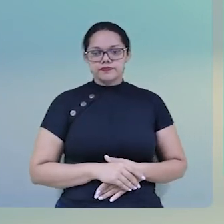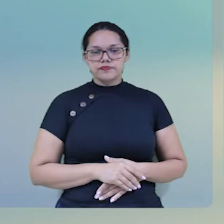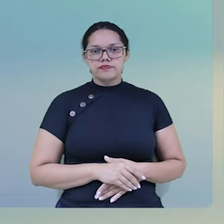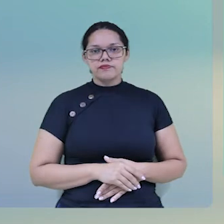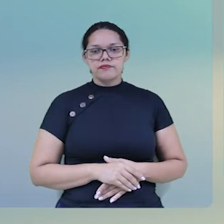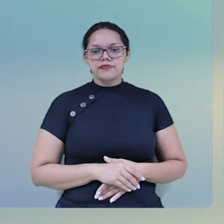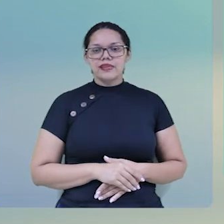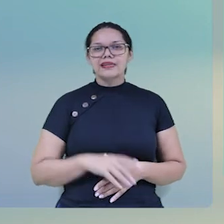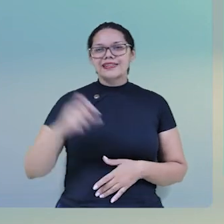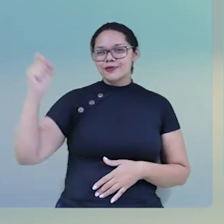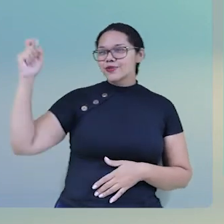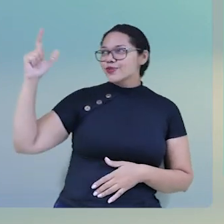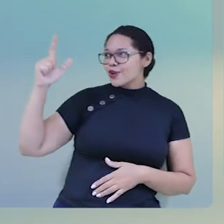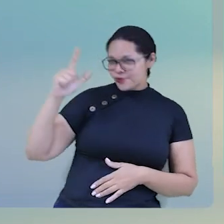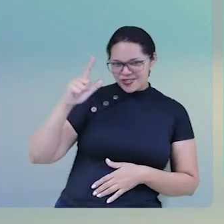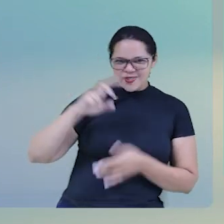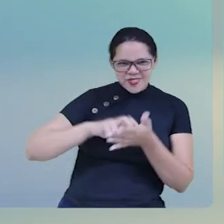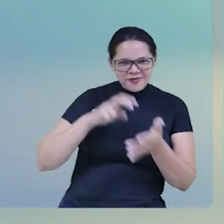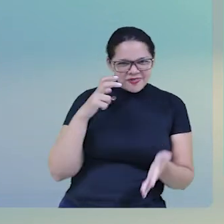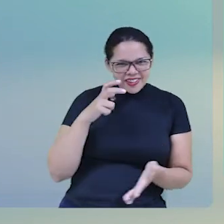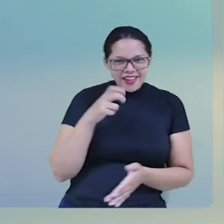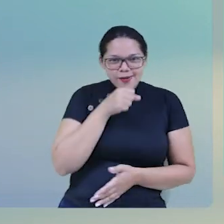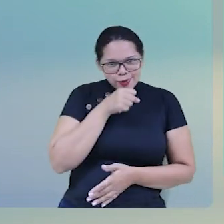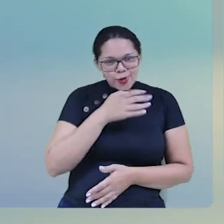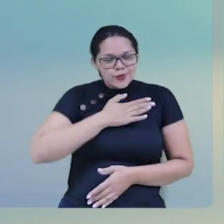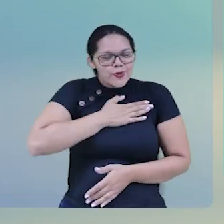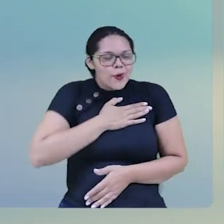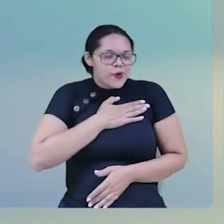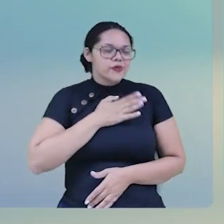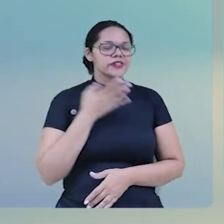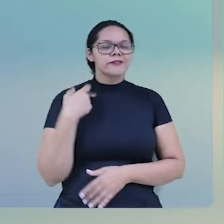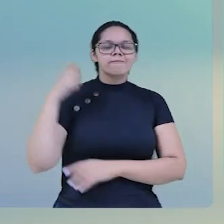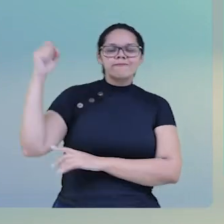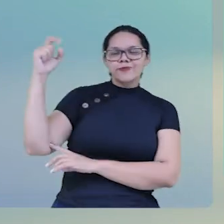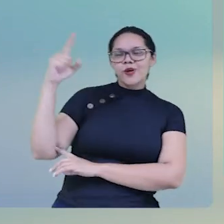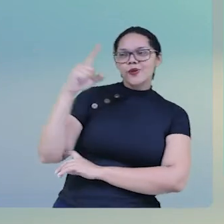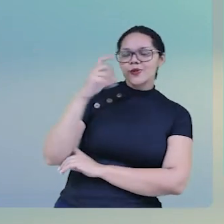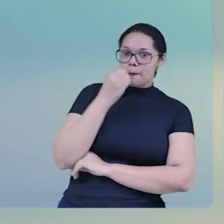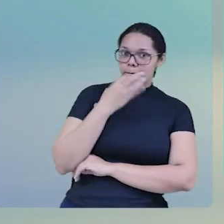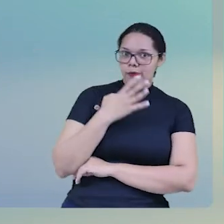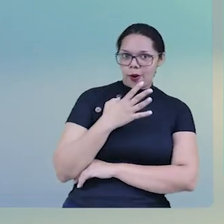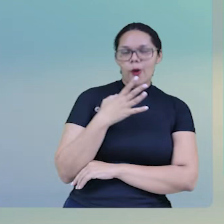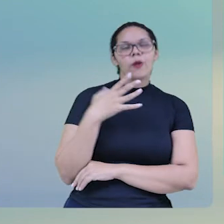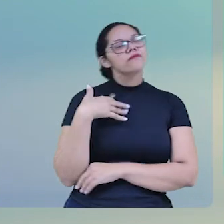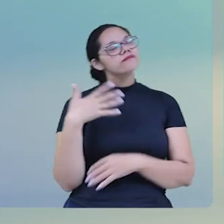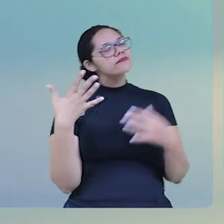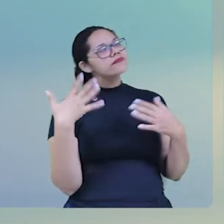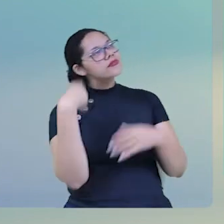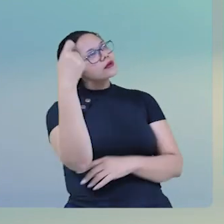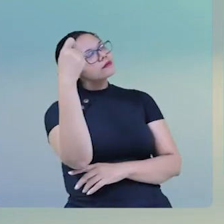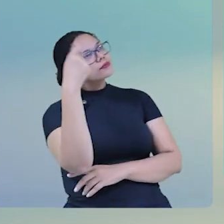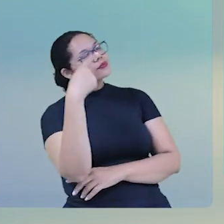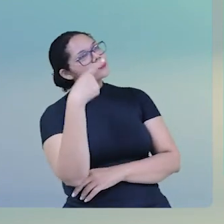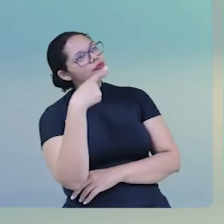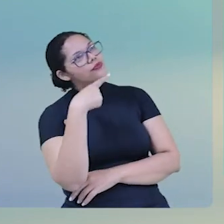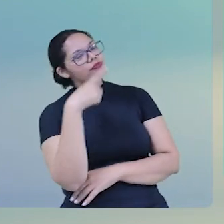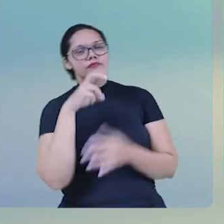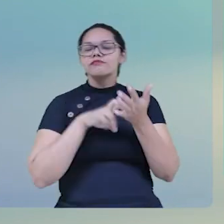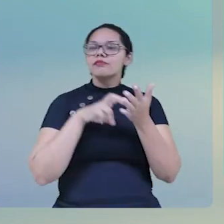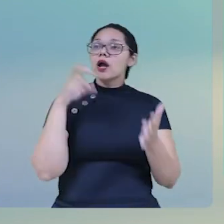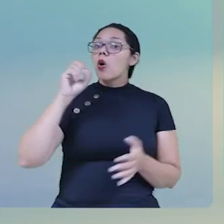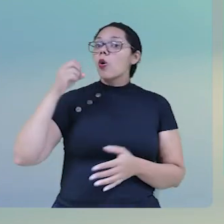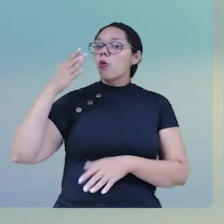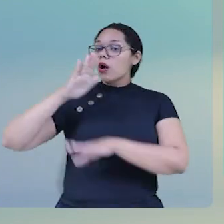Aquele solzinho de manhã, né, que os idosos costumam tomar, digamos assim, se expondo ao sol pela manhã, ao final